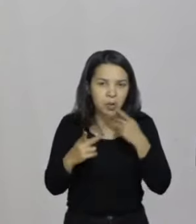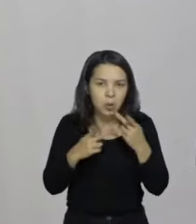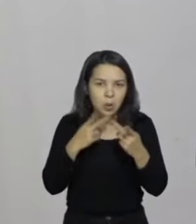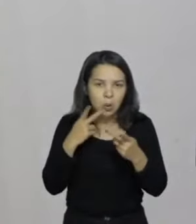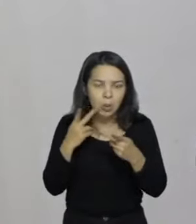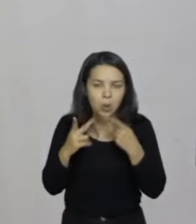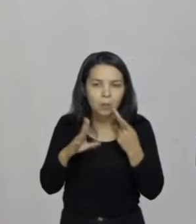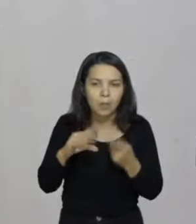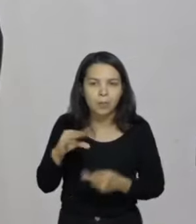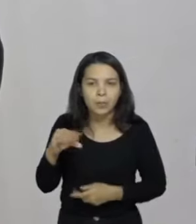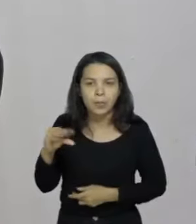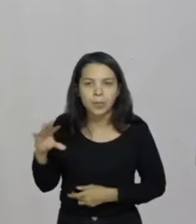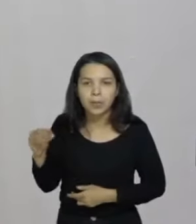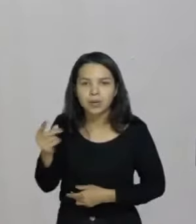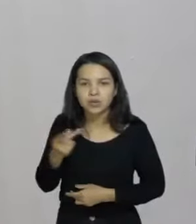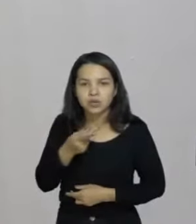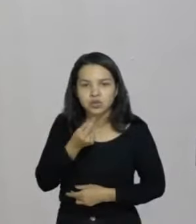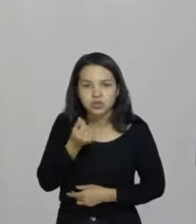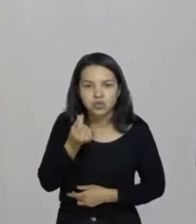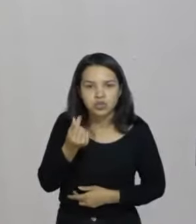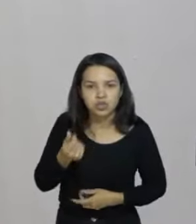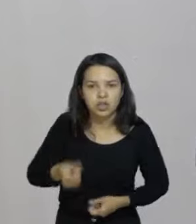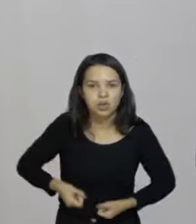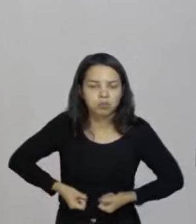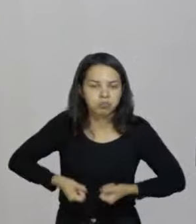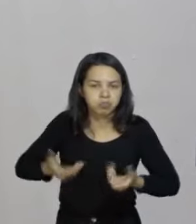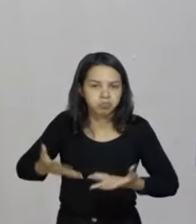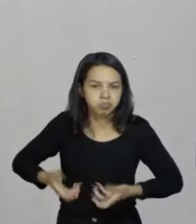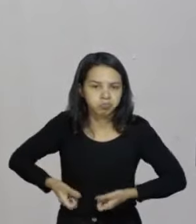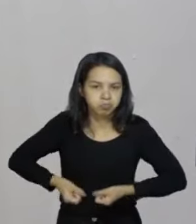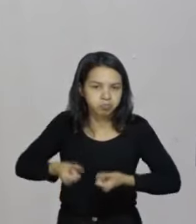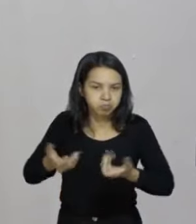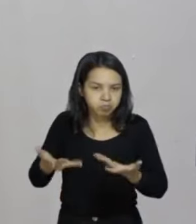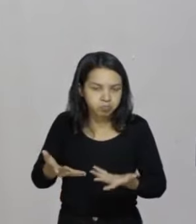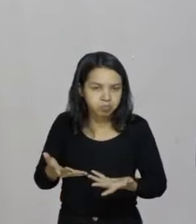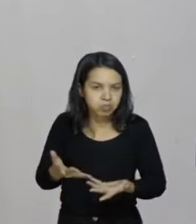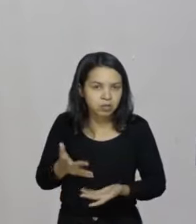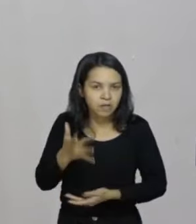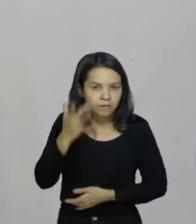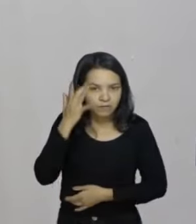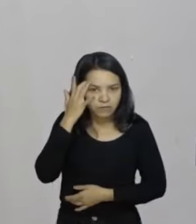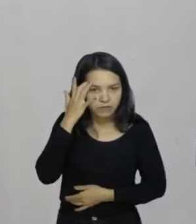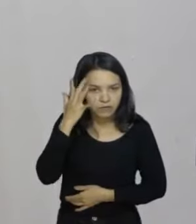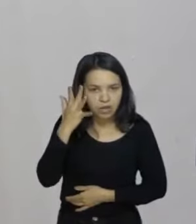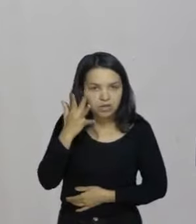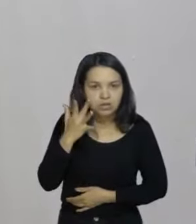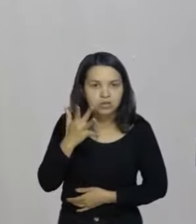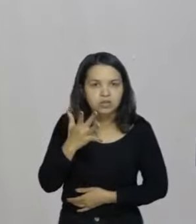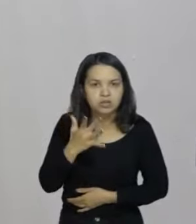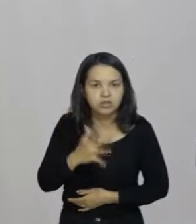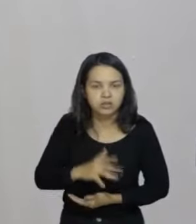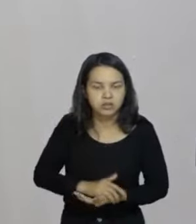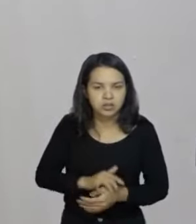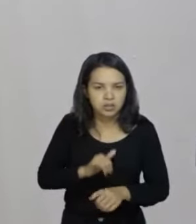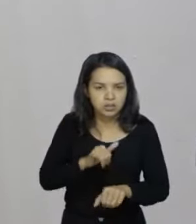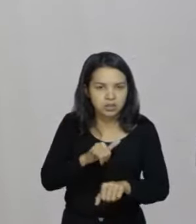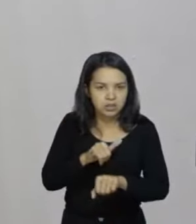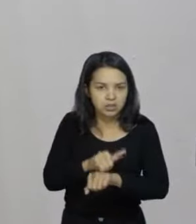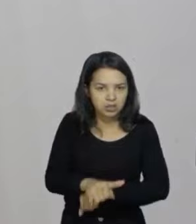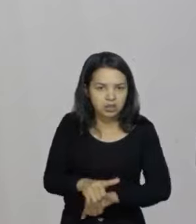daquele dinheiro jogado para o alto daquela facilidade toda e a enganar